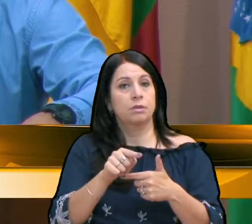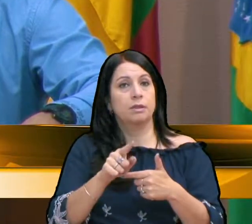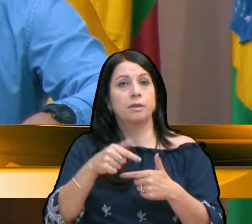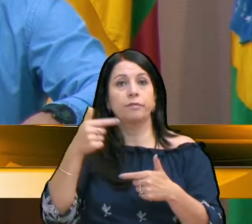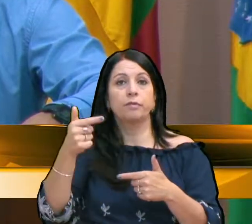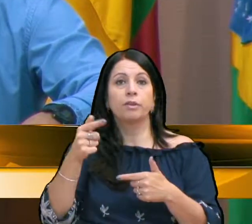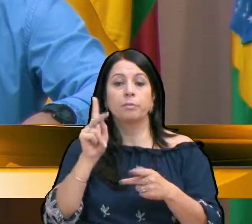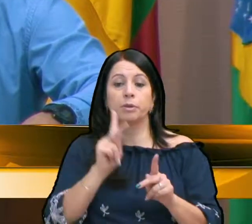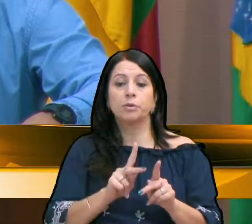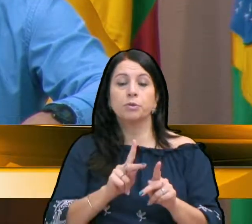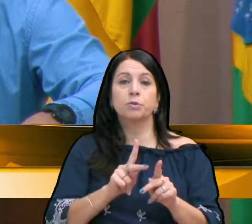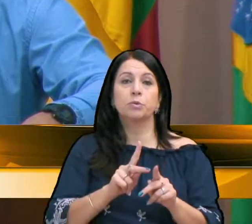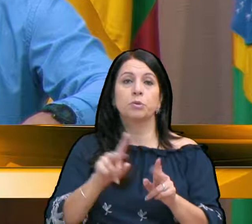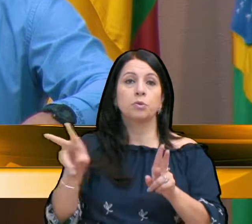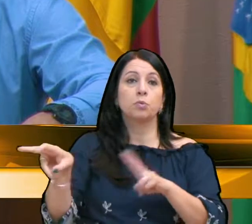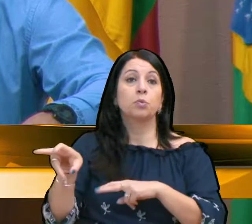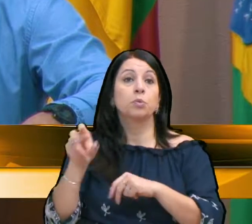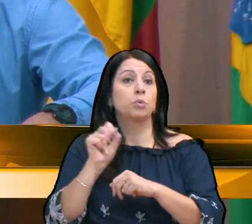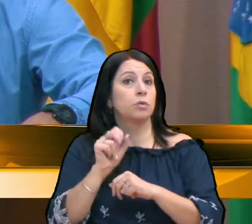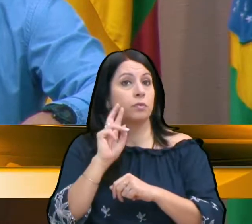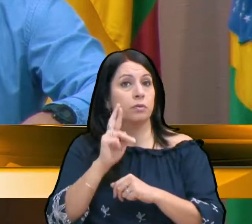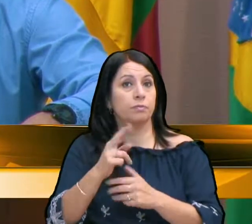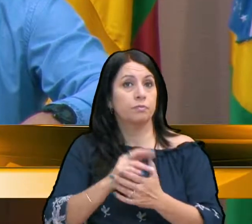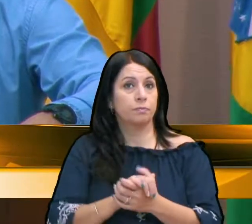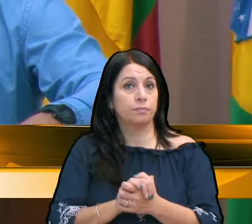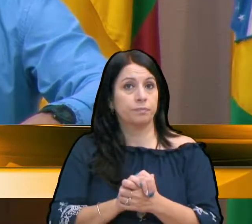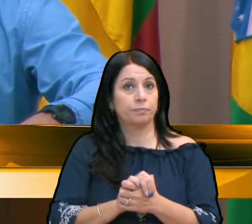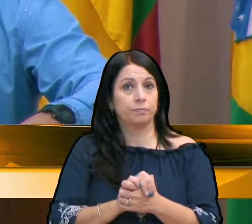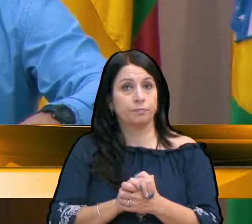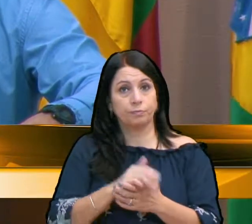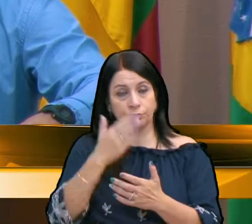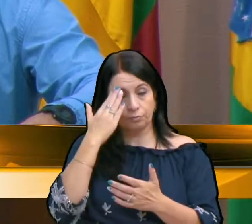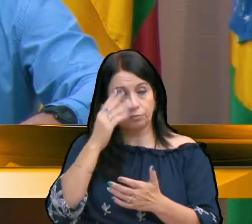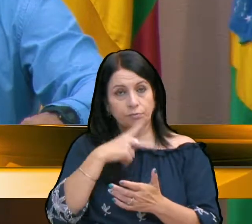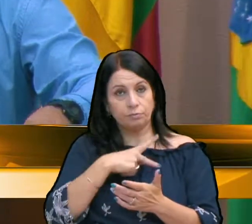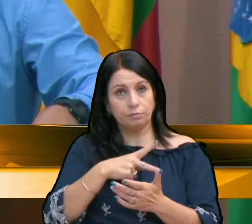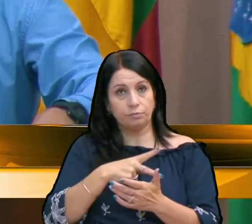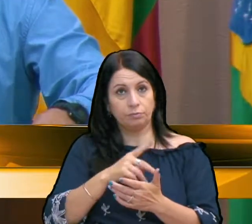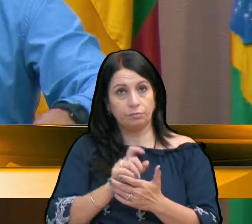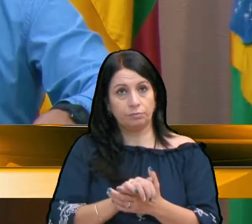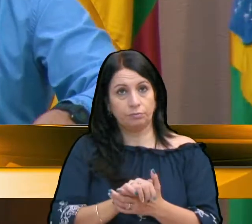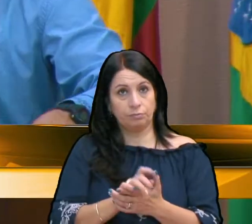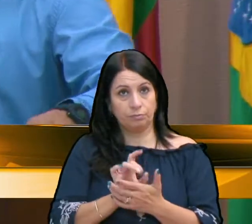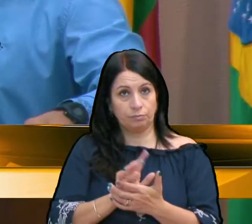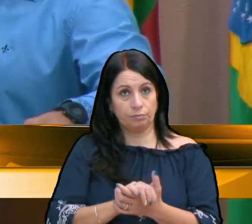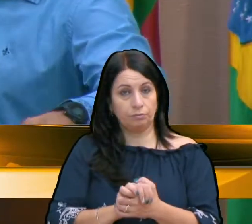o contribuinte e o agricultor espera um retorno. Obrigado,